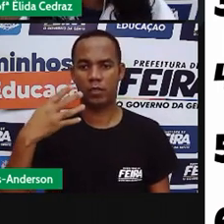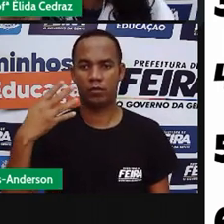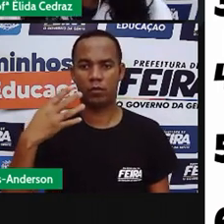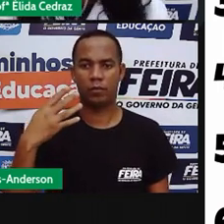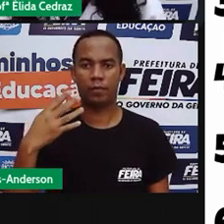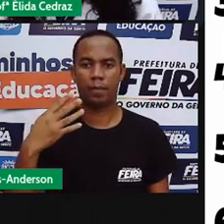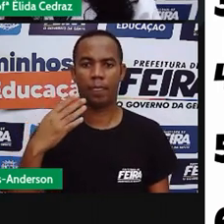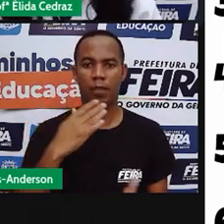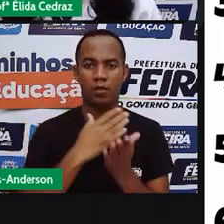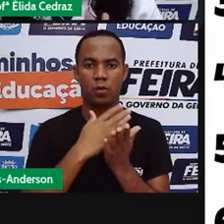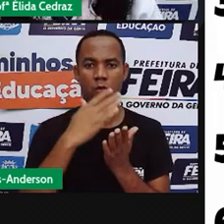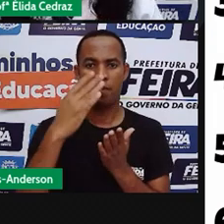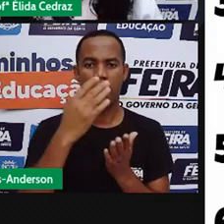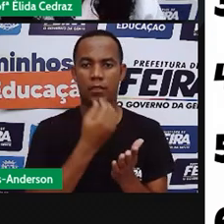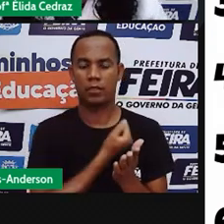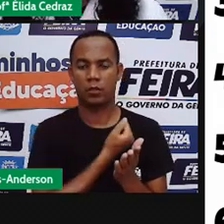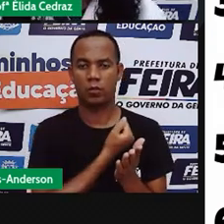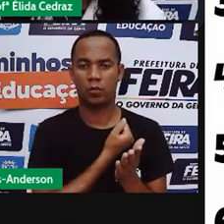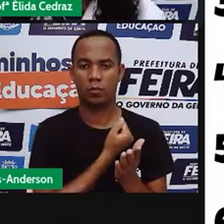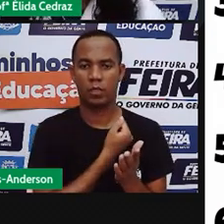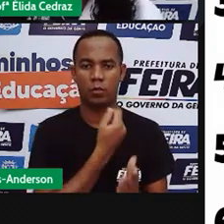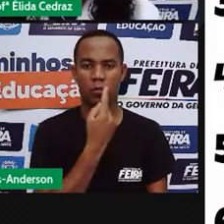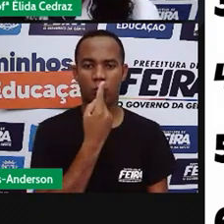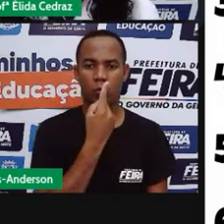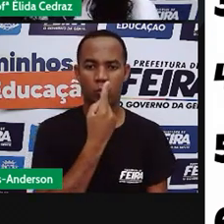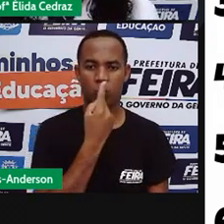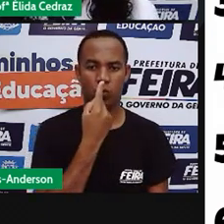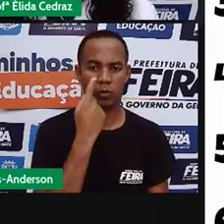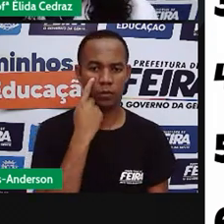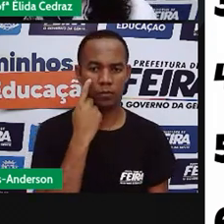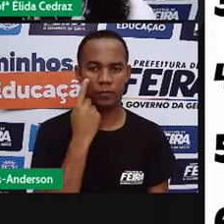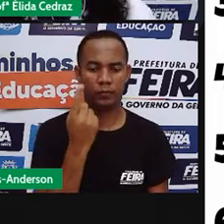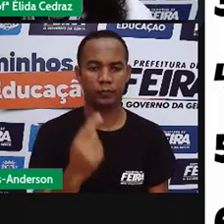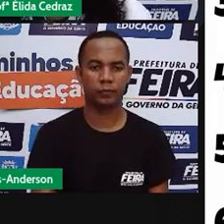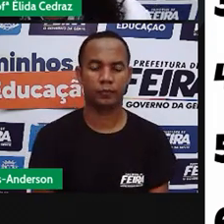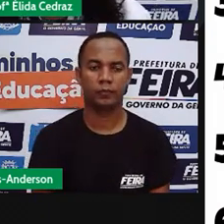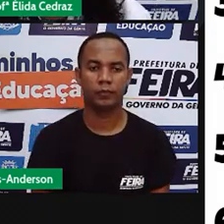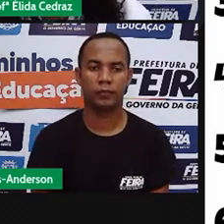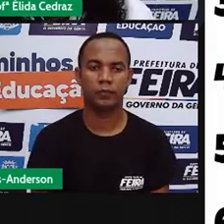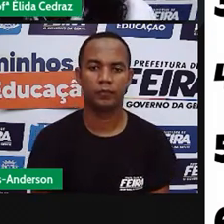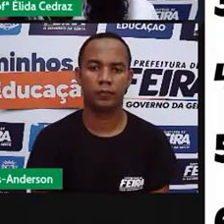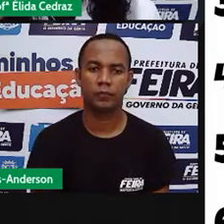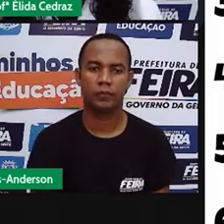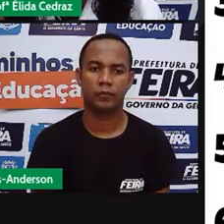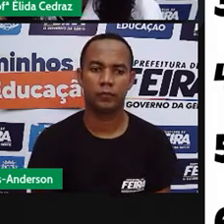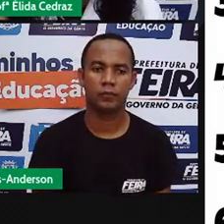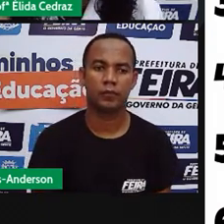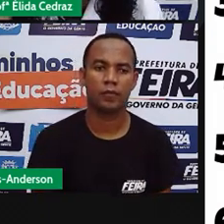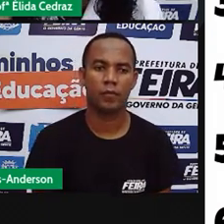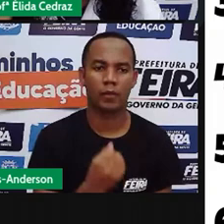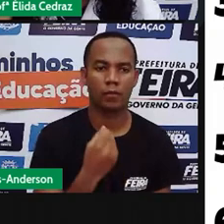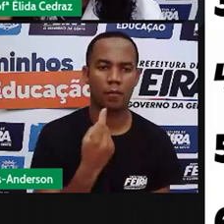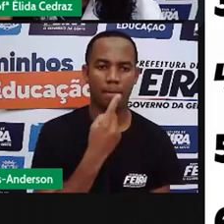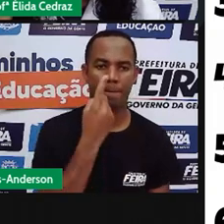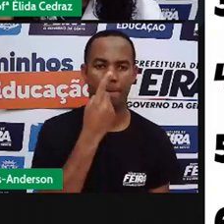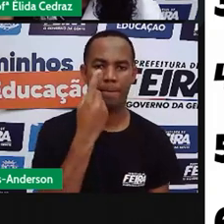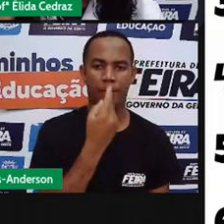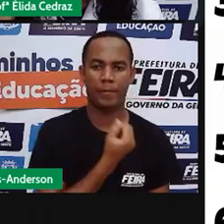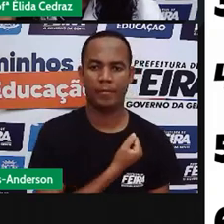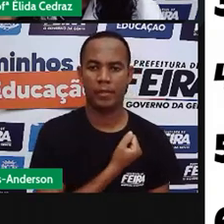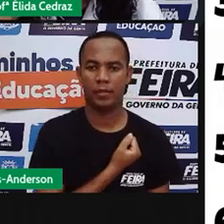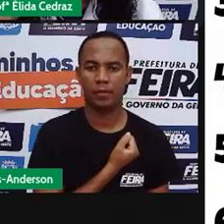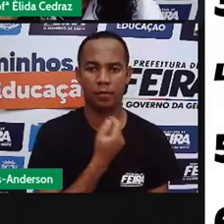1. E agora nós vamos preencher. Lembra que a gente precisa ouvir